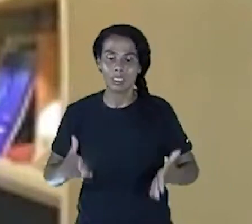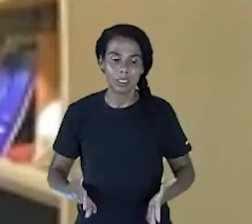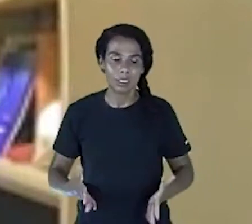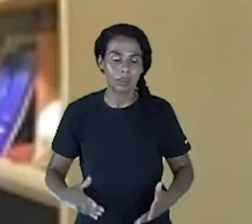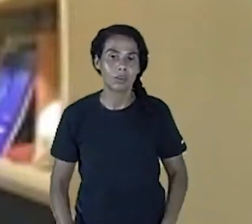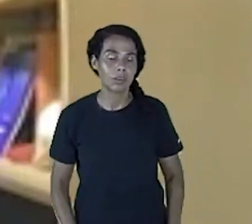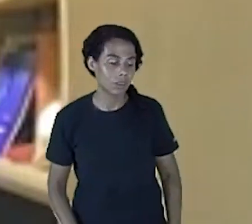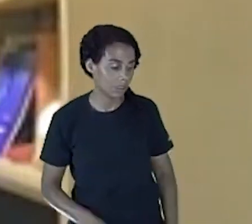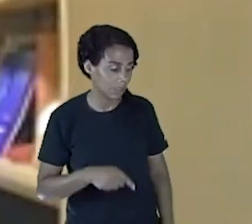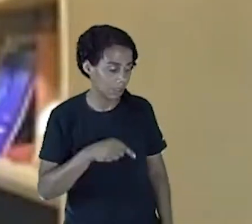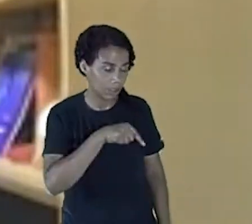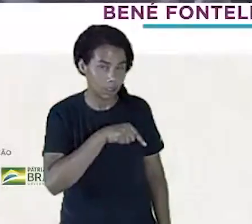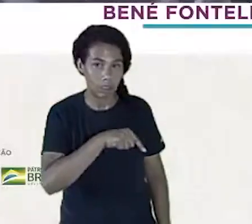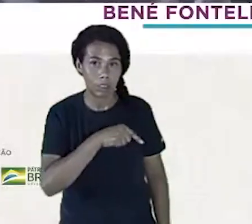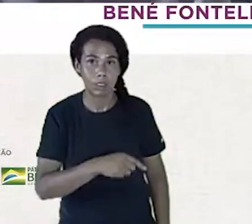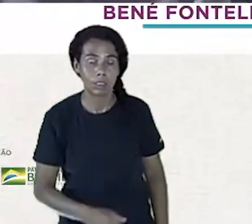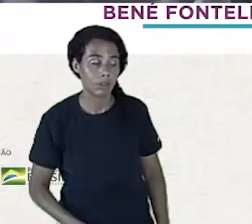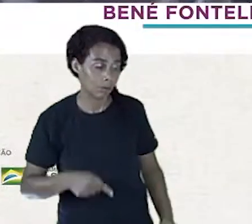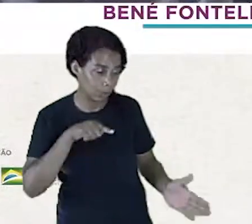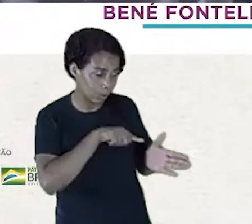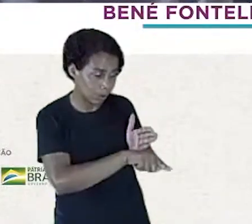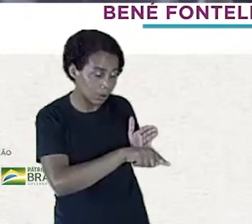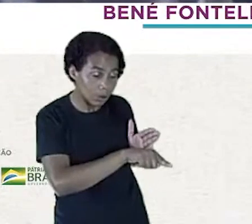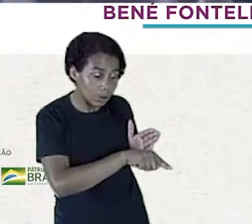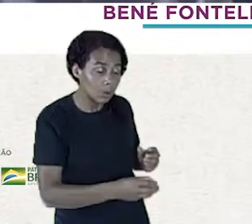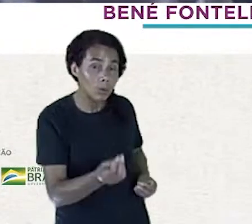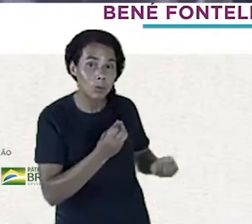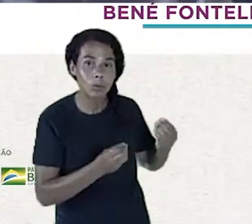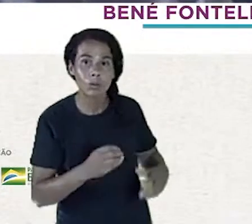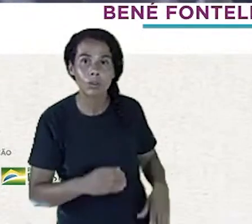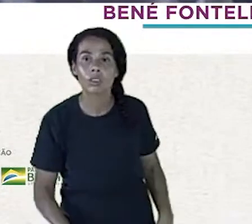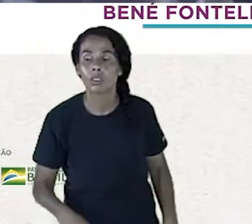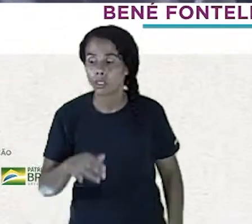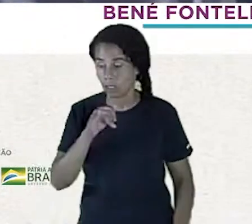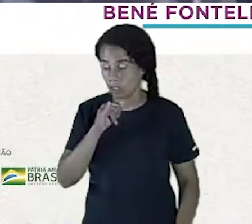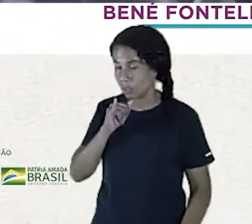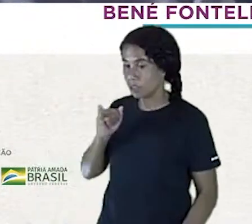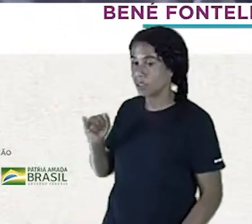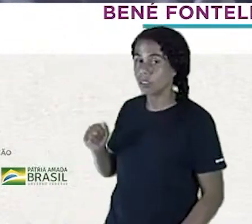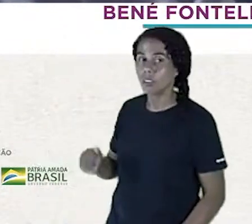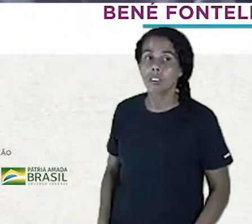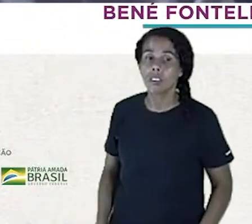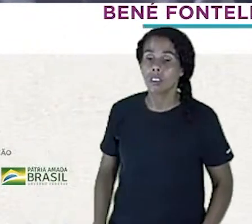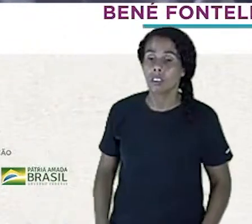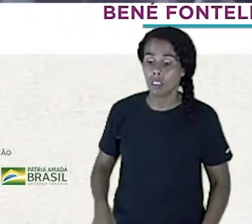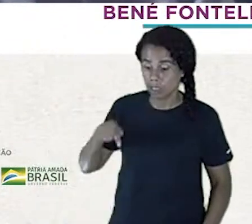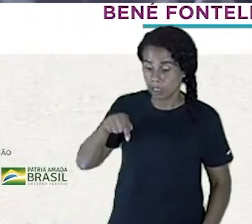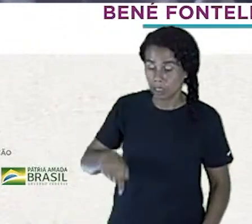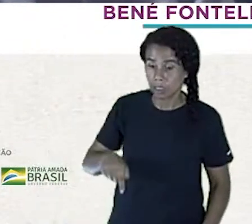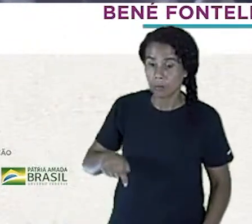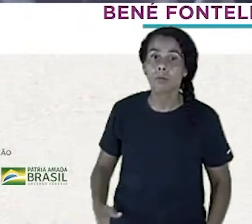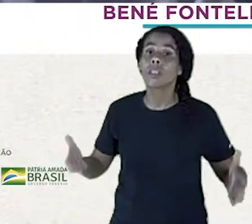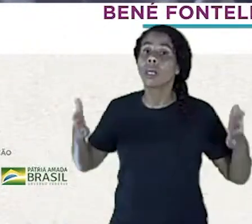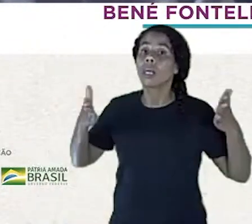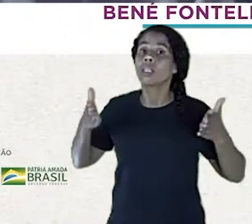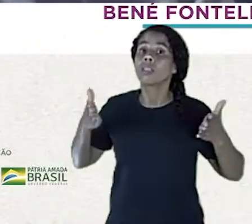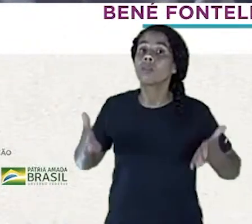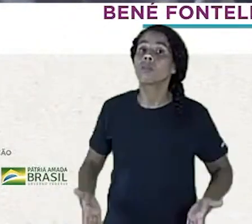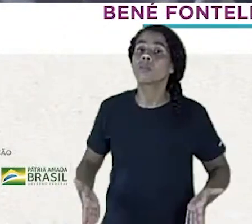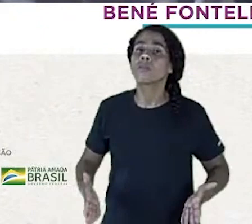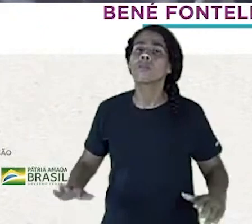Aqui, onde, indefinido, agora, que é quase quando,